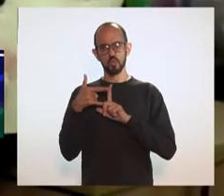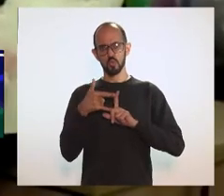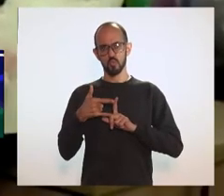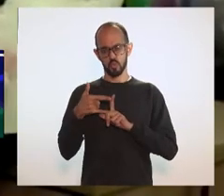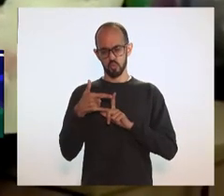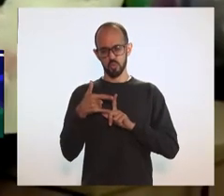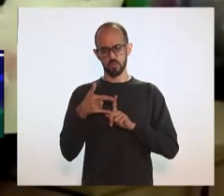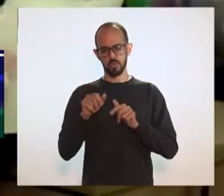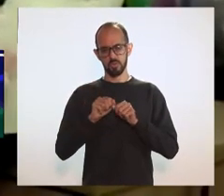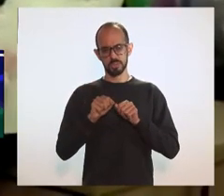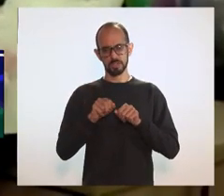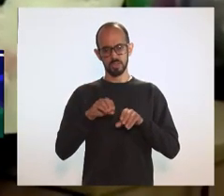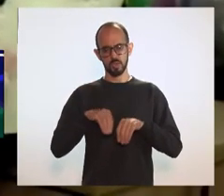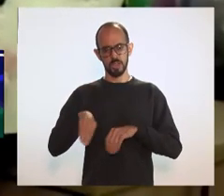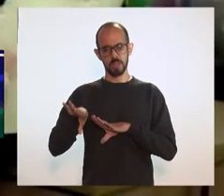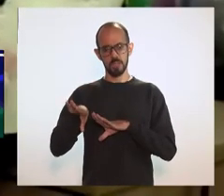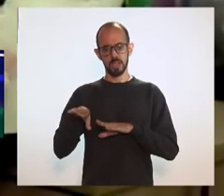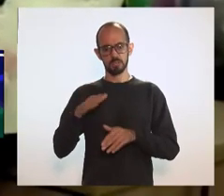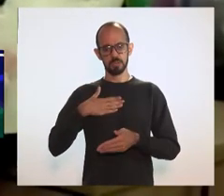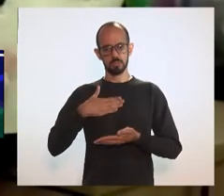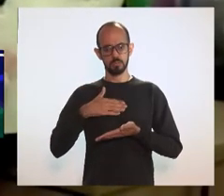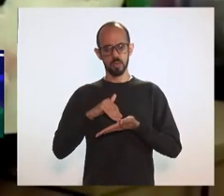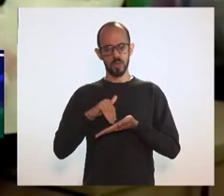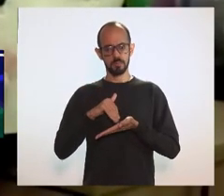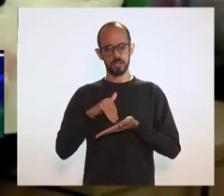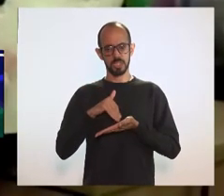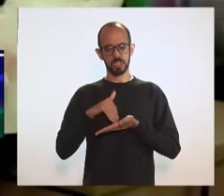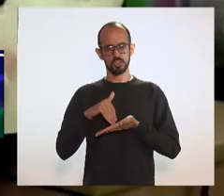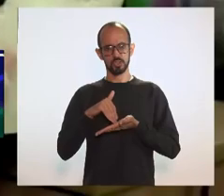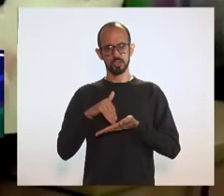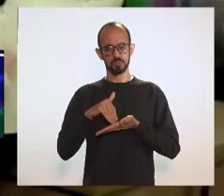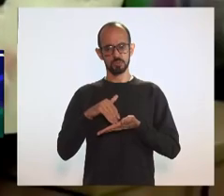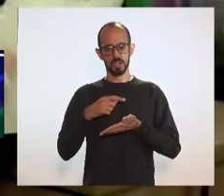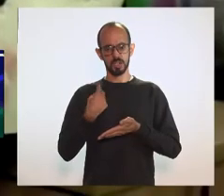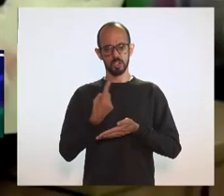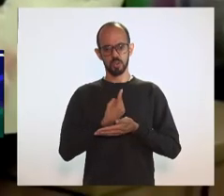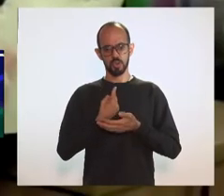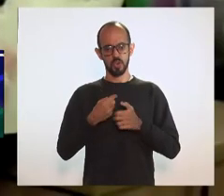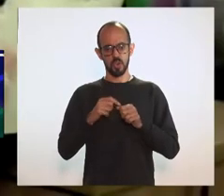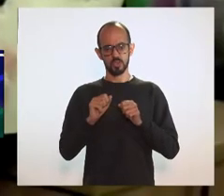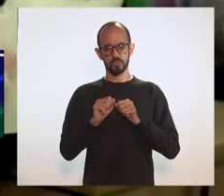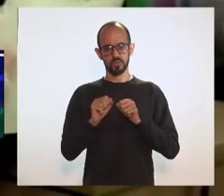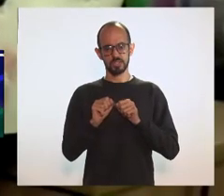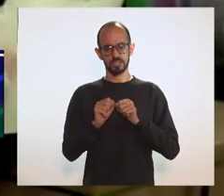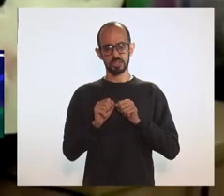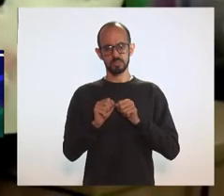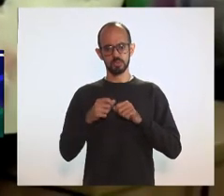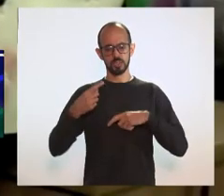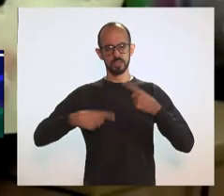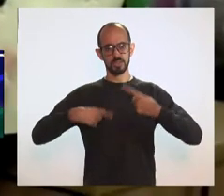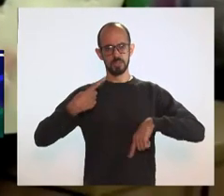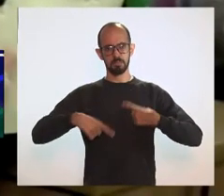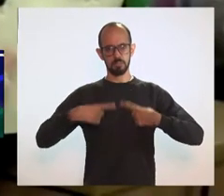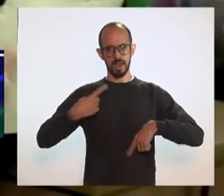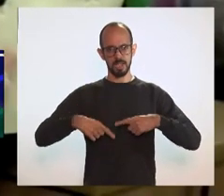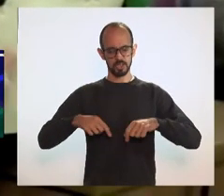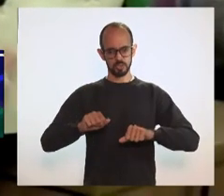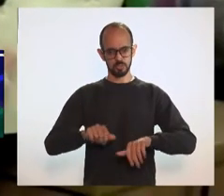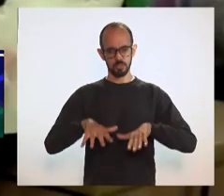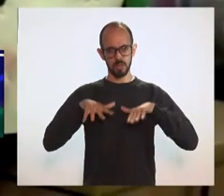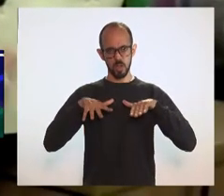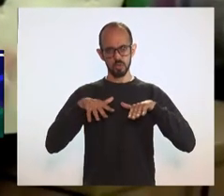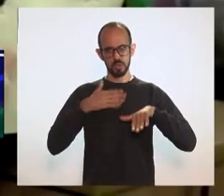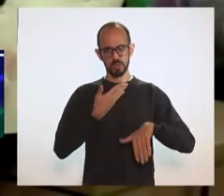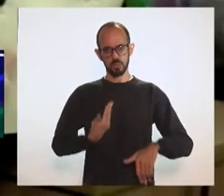também pelo meu gabinete, para que a gente possa estar trazendo esse debate para uma audiência pública,